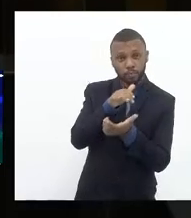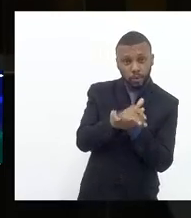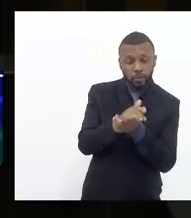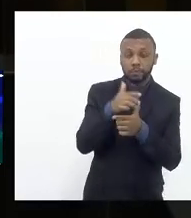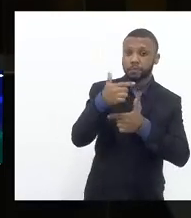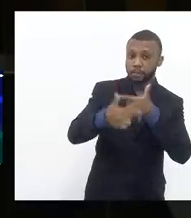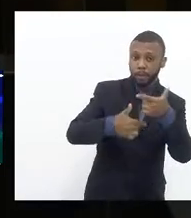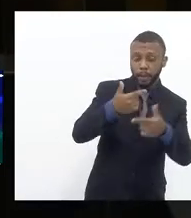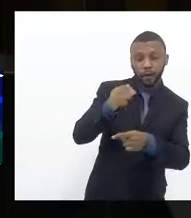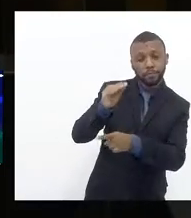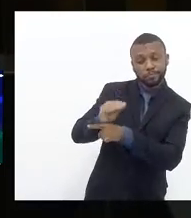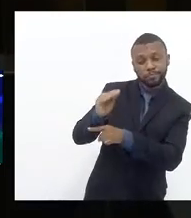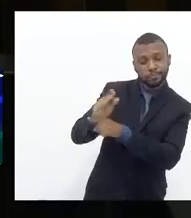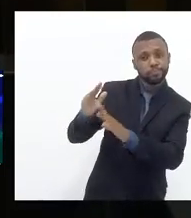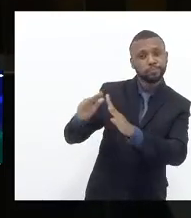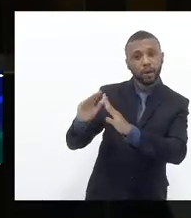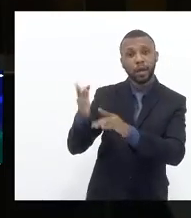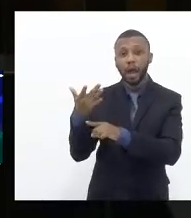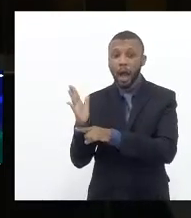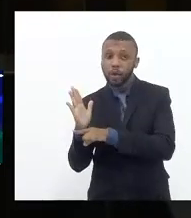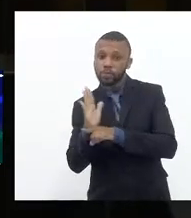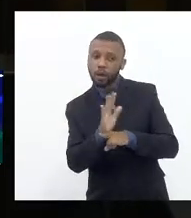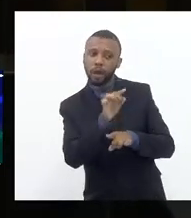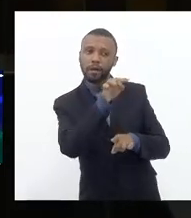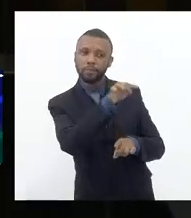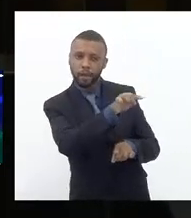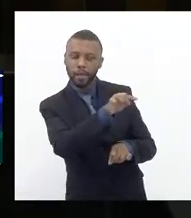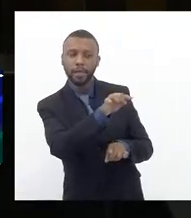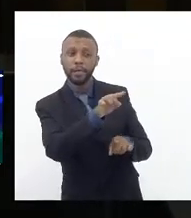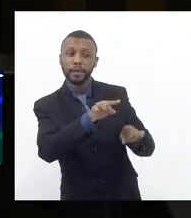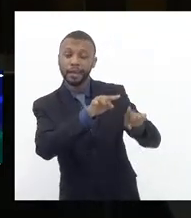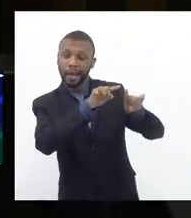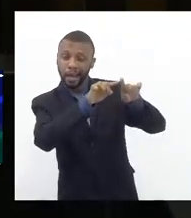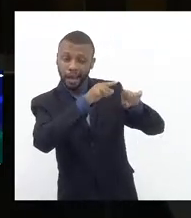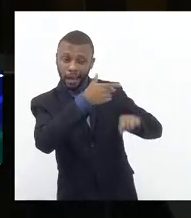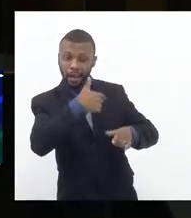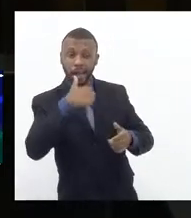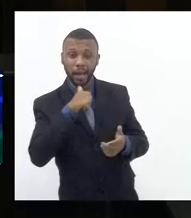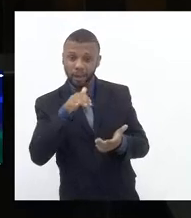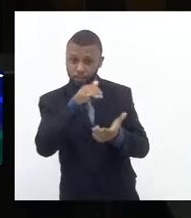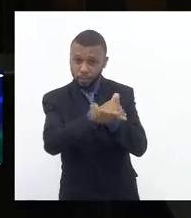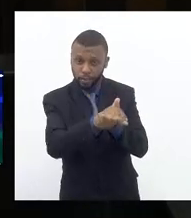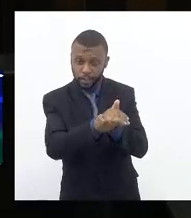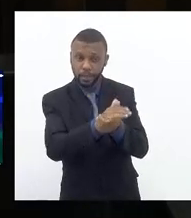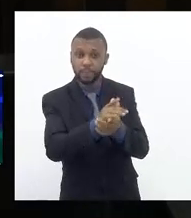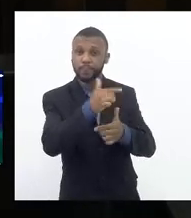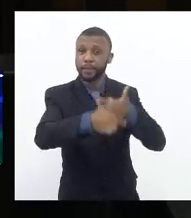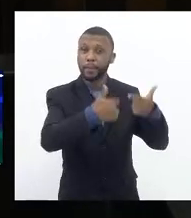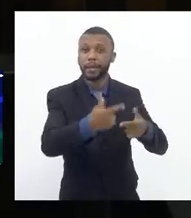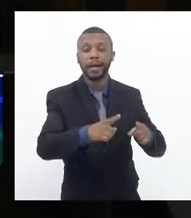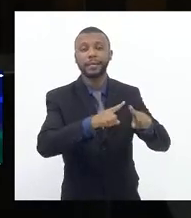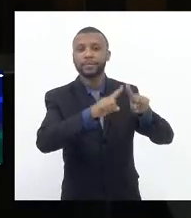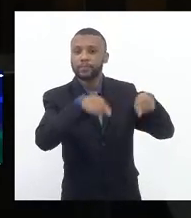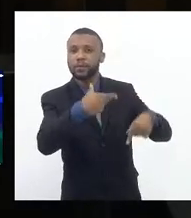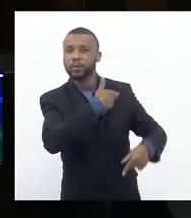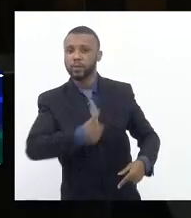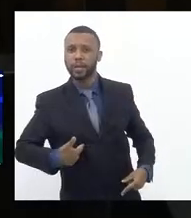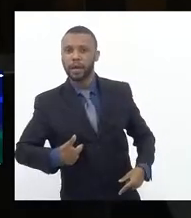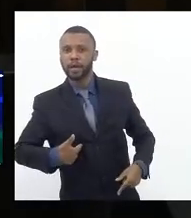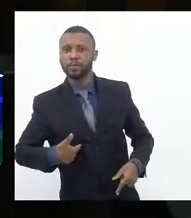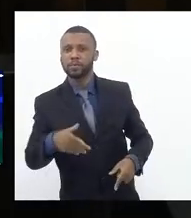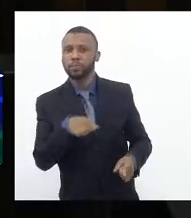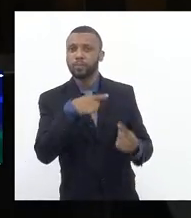trabalho doméstico contribuiu para sua esposa trabalhasse no Estado, constituíssem e criassem uma família, pela proposta